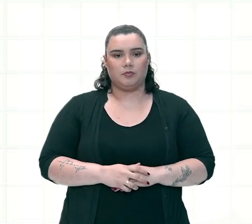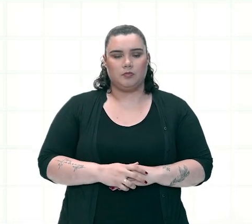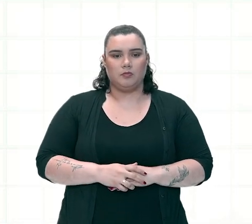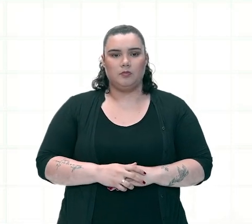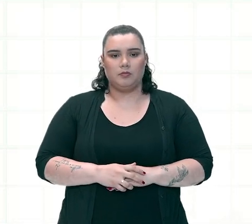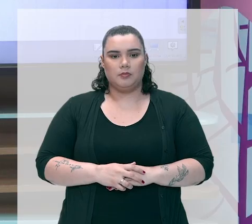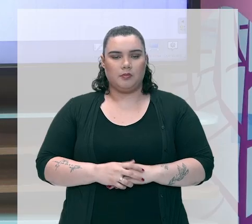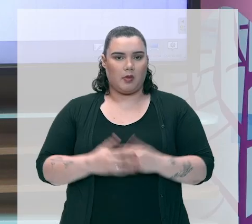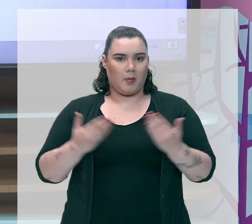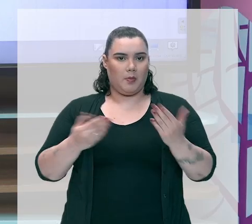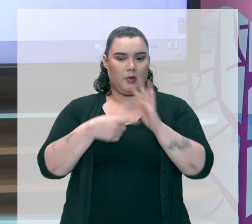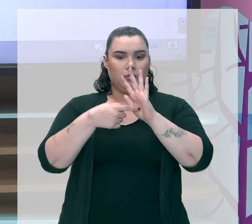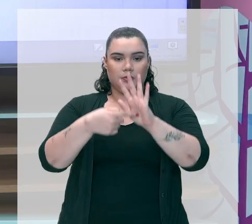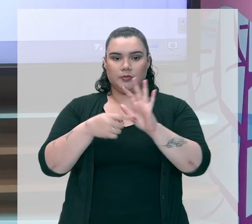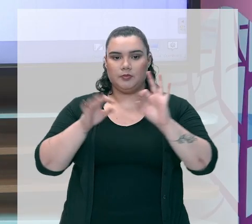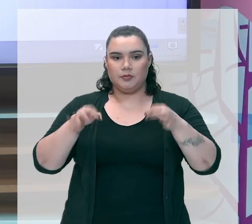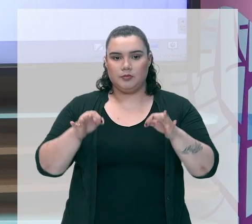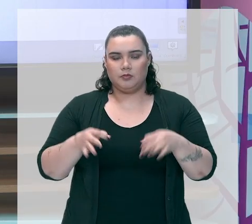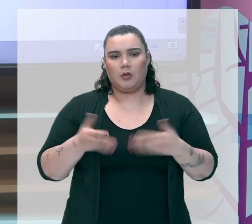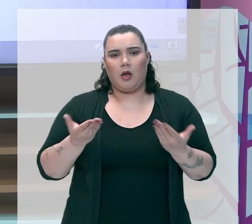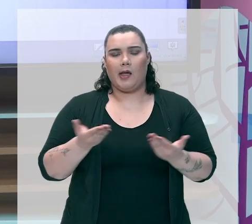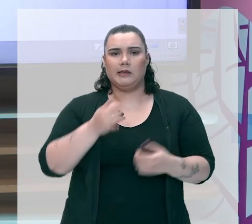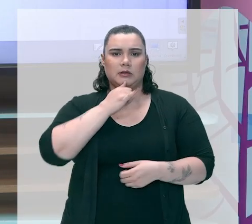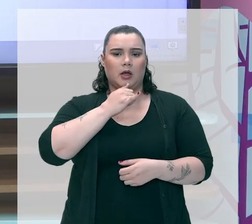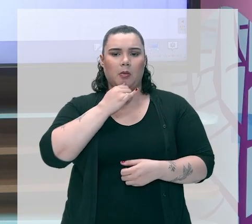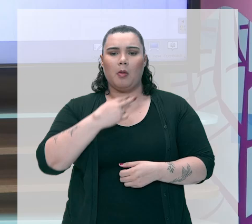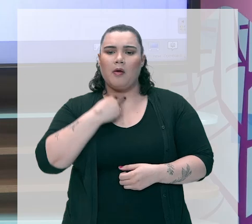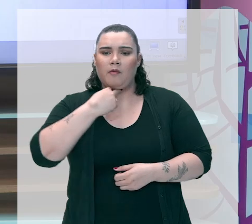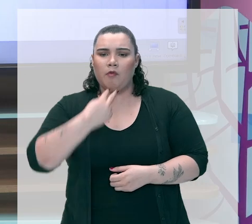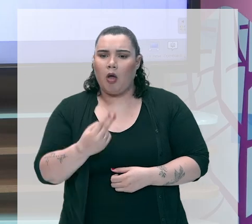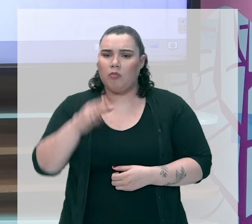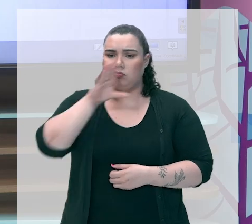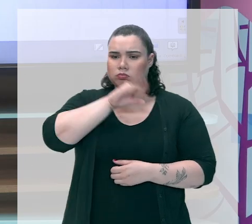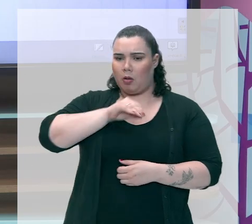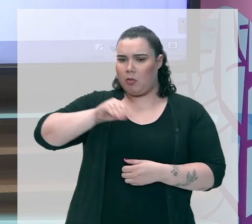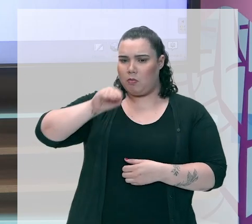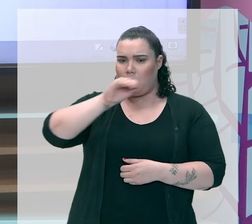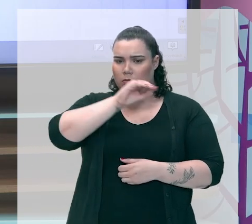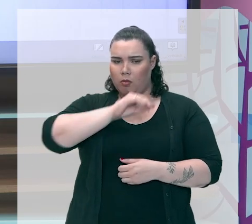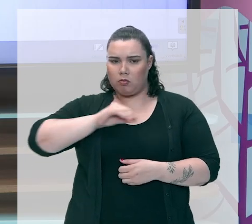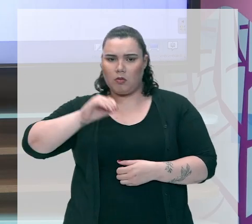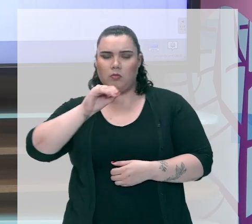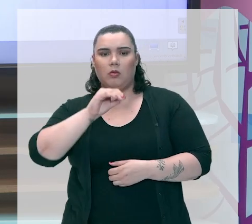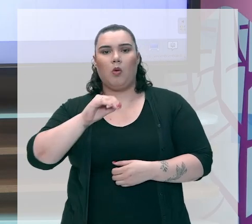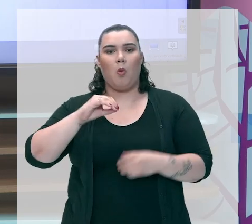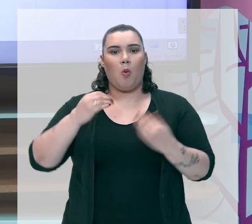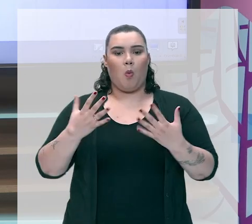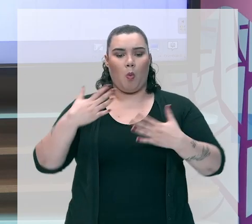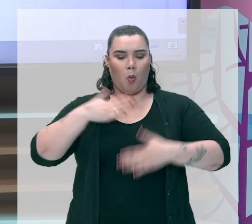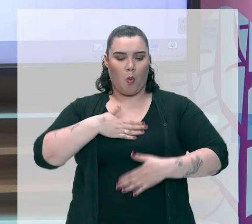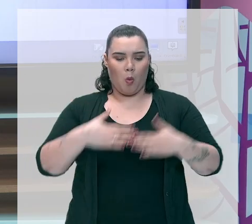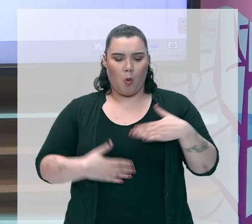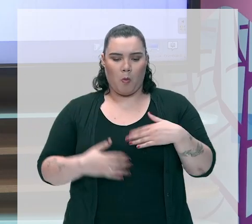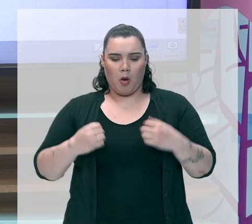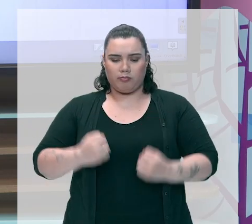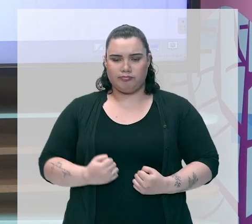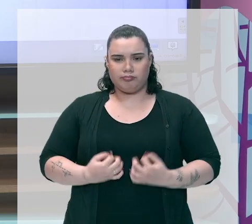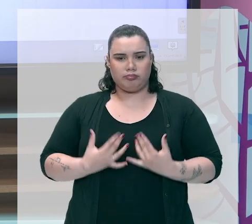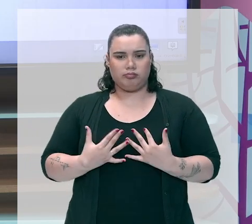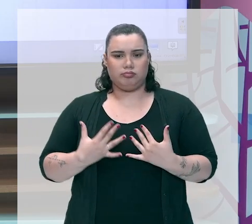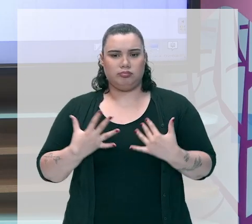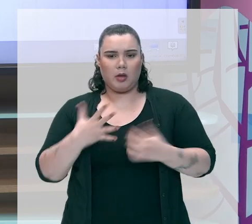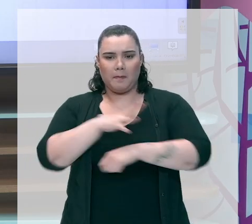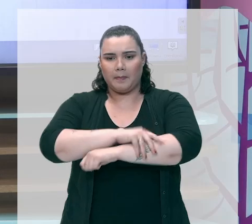secundárias masculinas, como a gente pôde observar, né, que é o engrossamento ali da voz, o surgimento de pelos pelo corpo, por